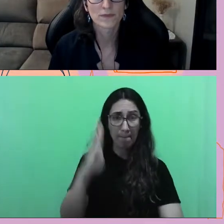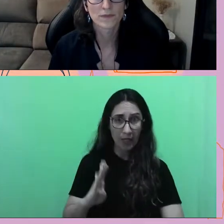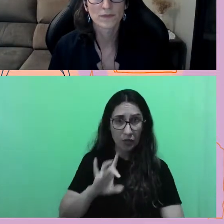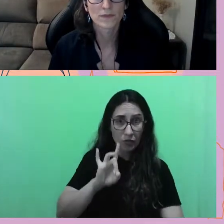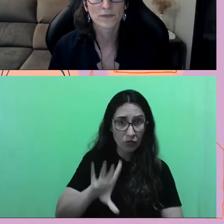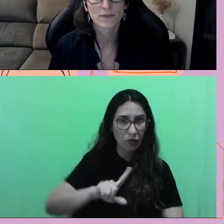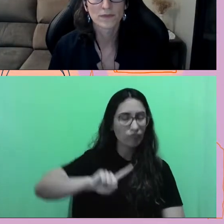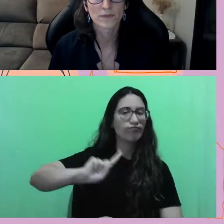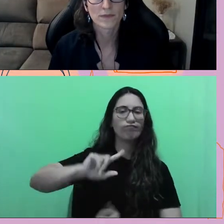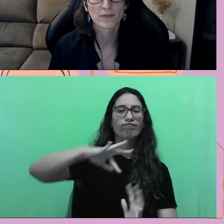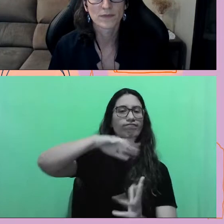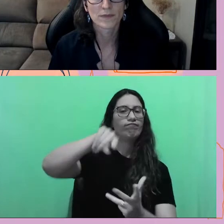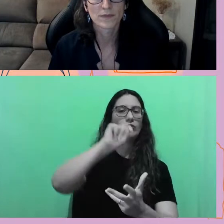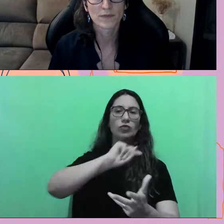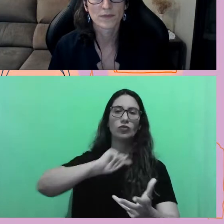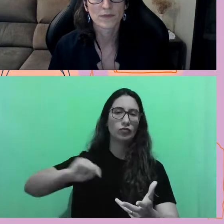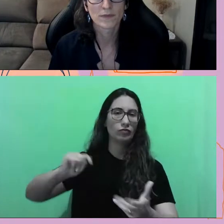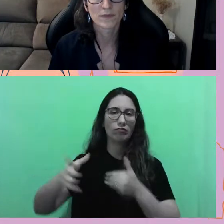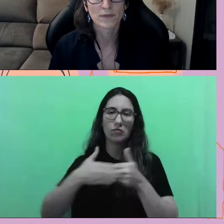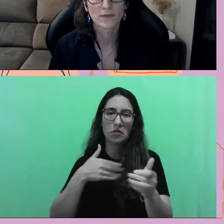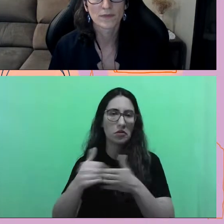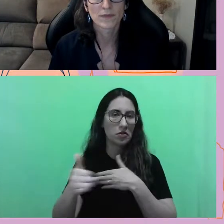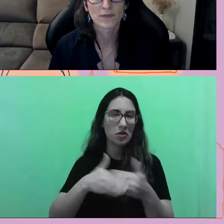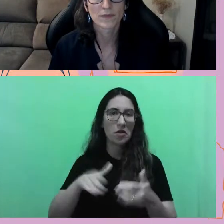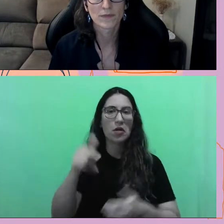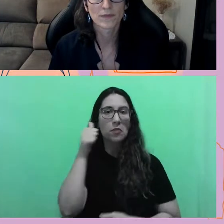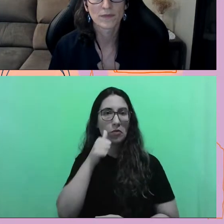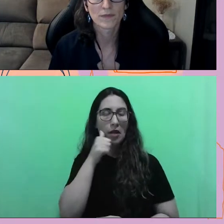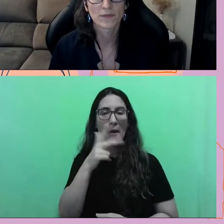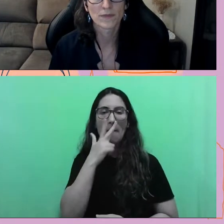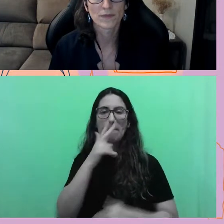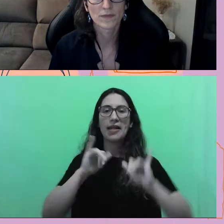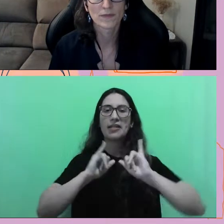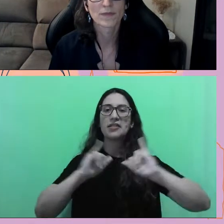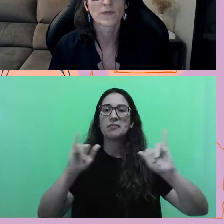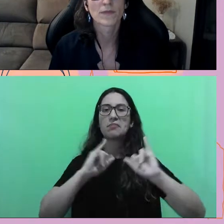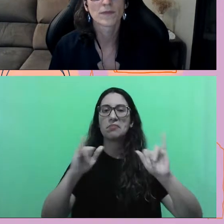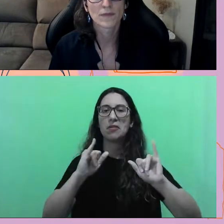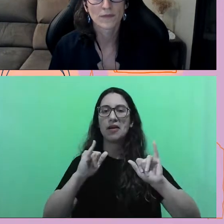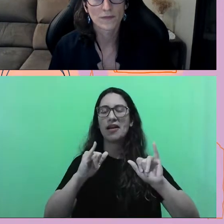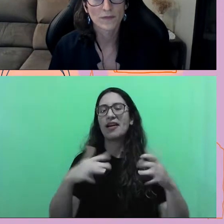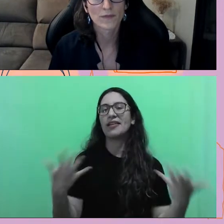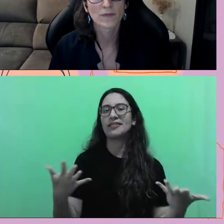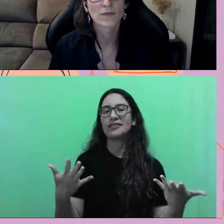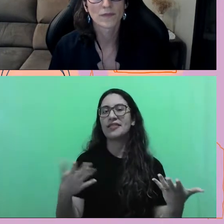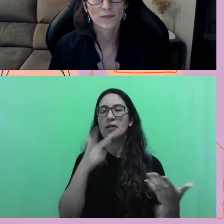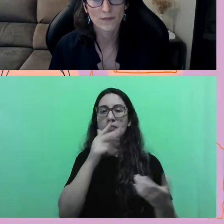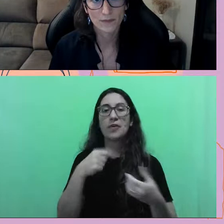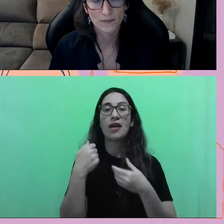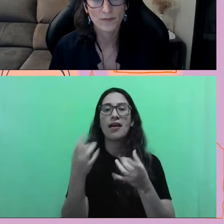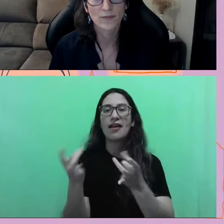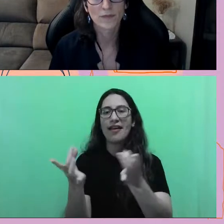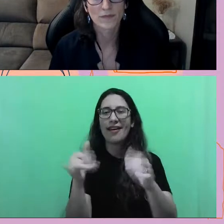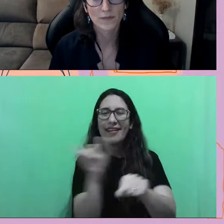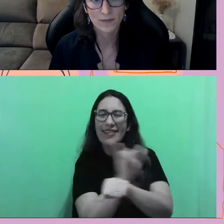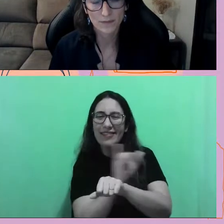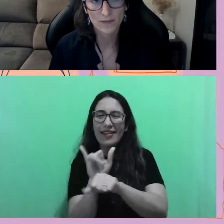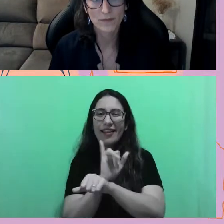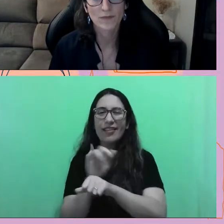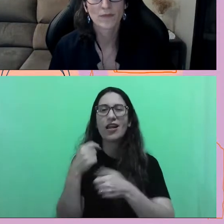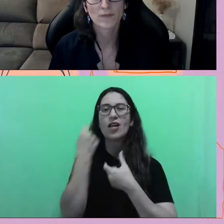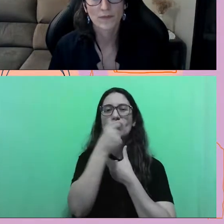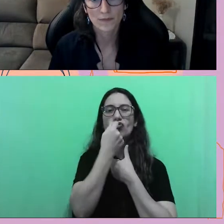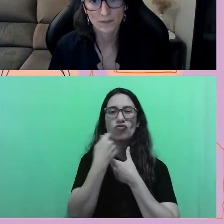mulher, né, não passa de uma propaganda barata, muitas vezes, para poder vender um batom, para vender uma grife,